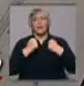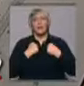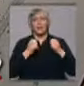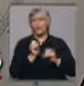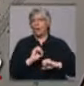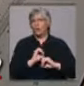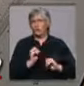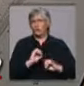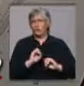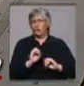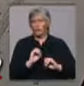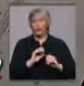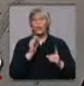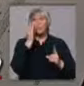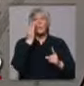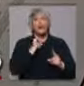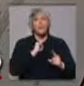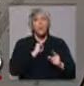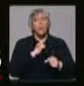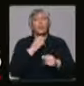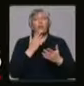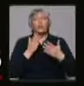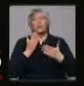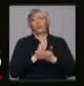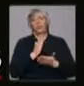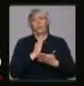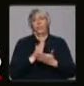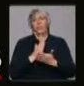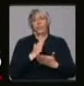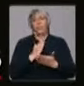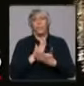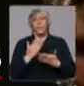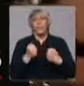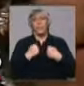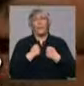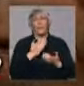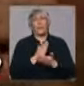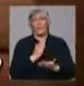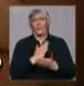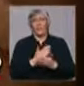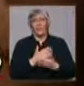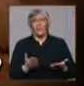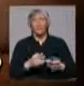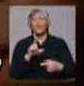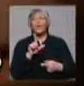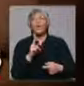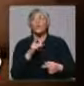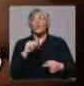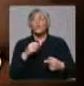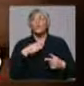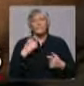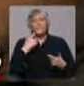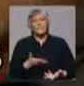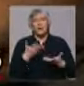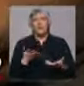meu pai, da forma que estava, já ninguém lhe pôde fazer nada. Já não havia mesmo nada a fazer, não é? Agora Luís só quer que se faça